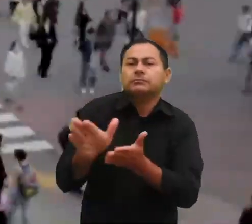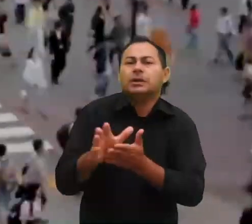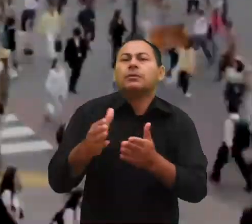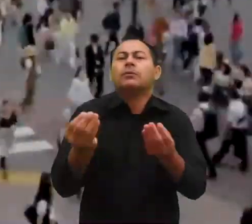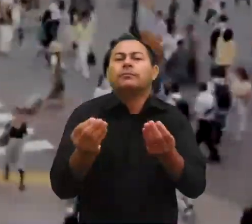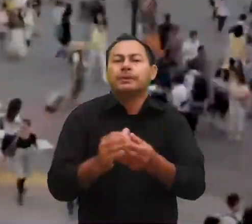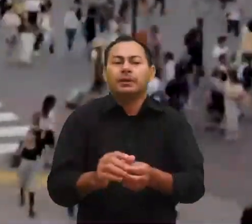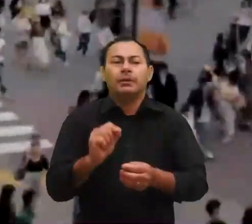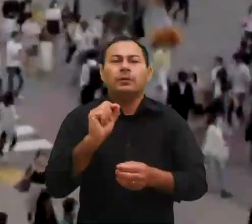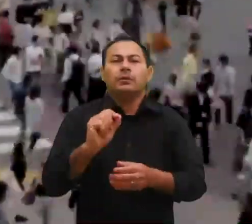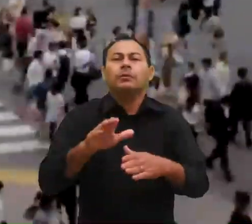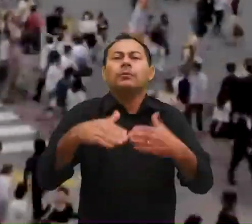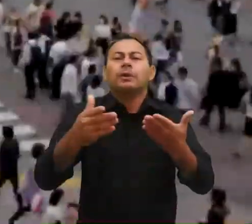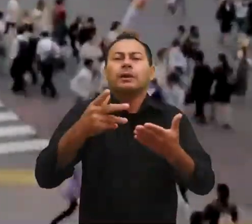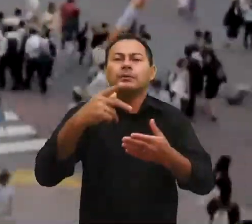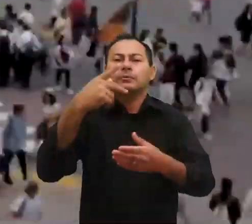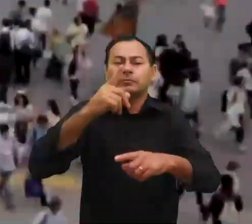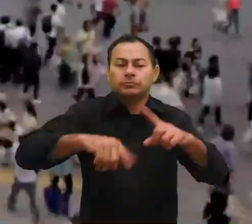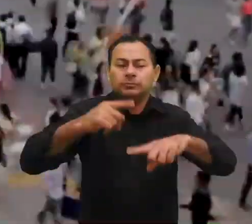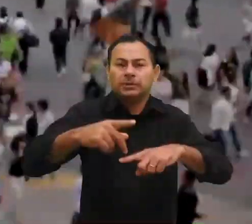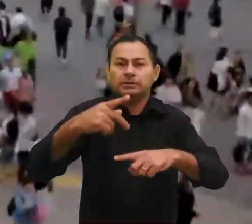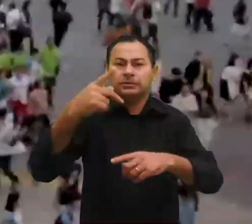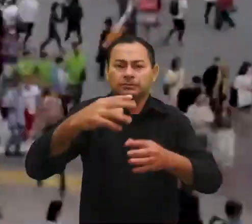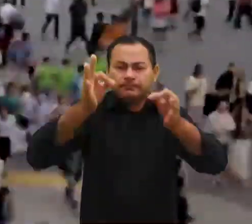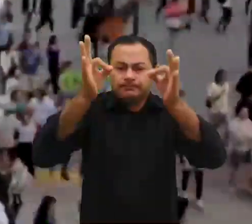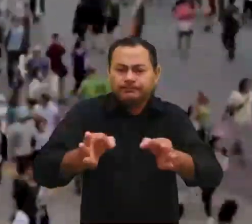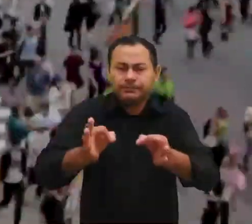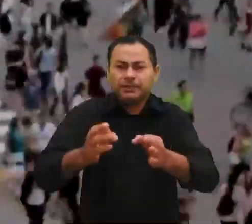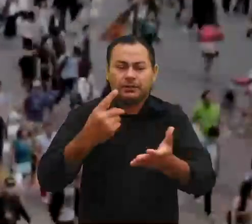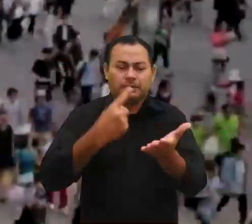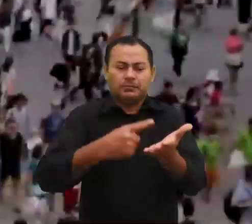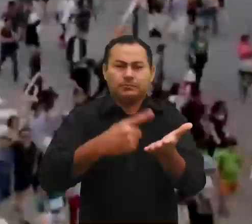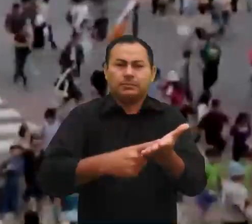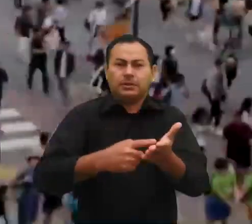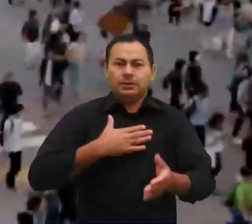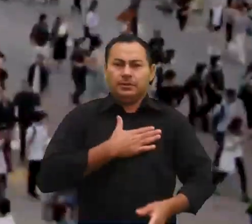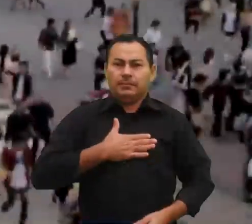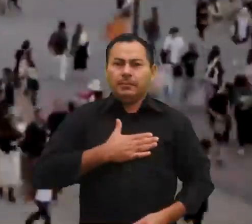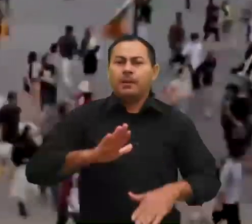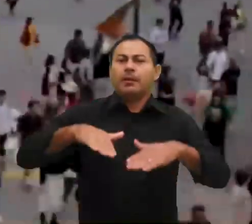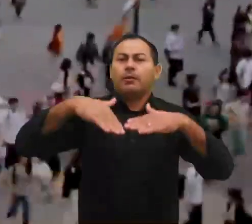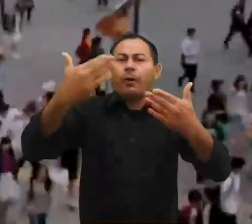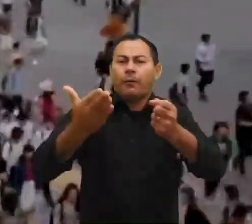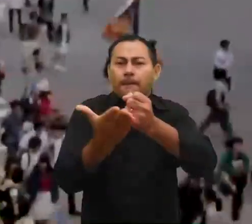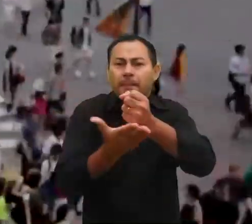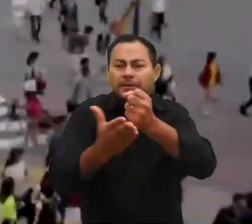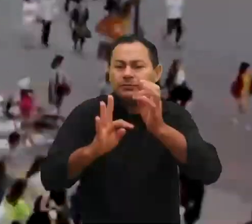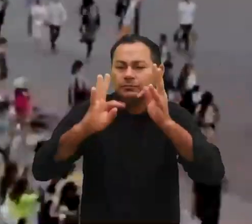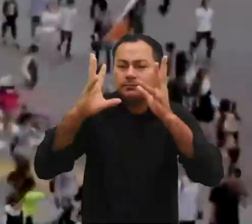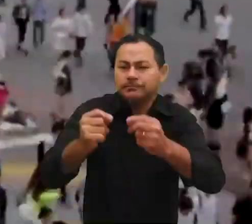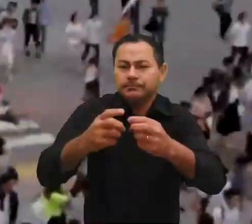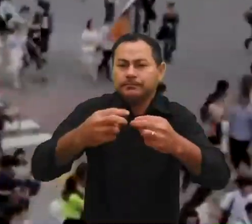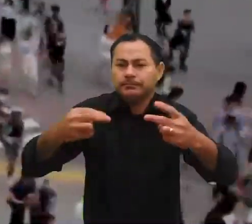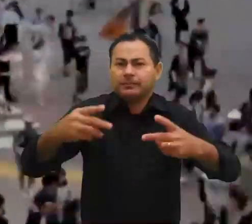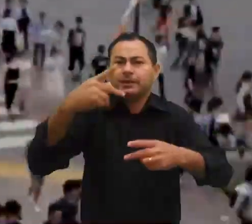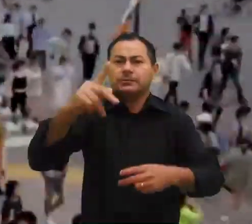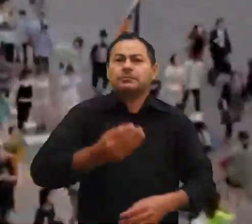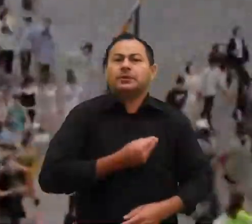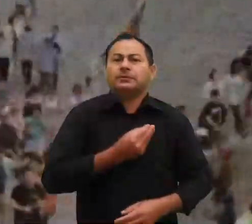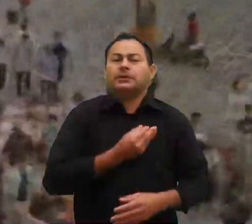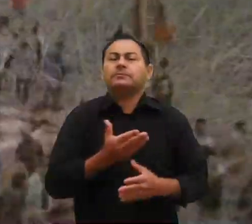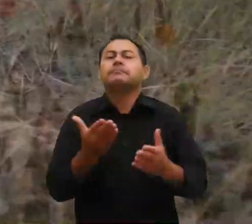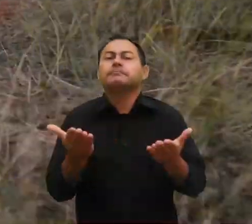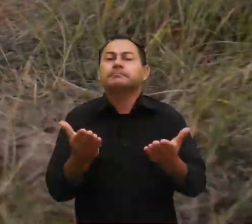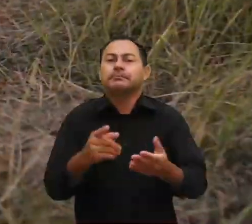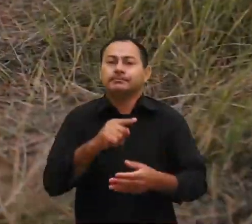dinheiro? Quem é o objeto da sua lealdade, compromisso e afeição? Qual é a base para todas essas coisas na sua